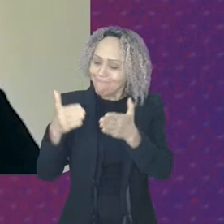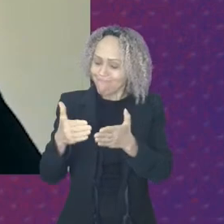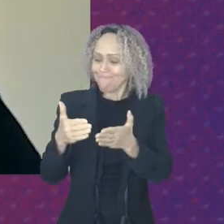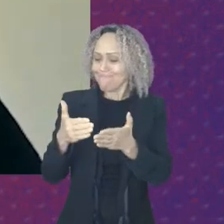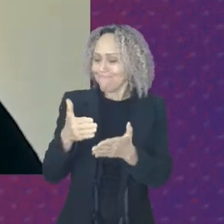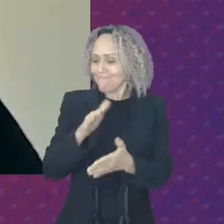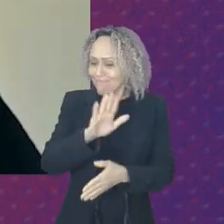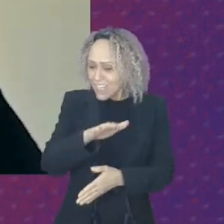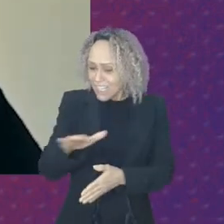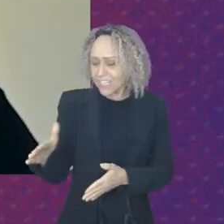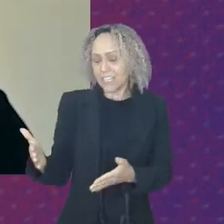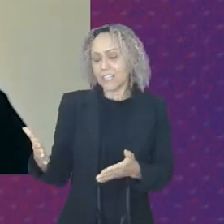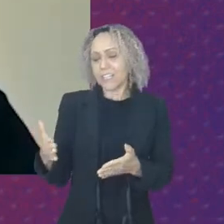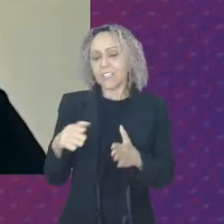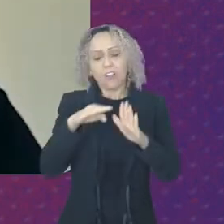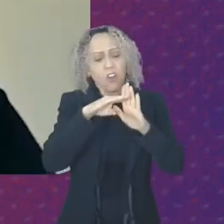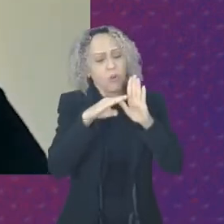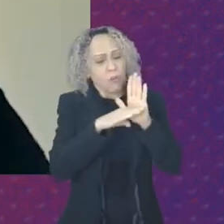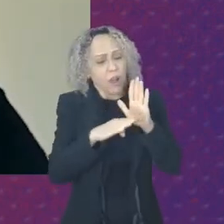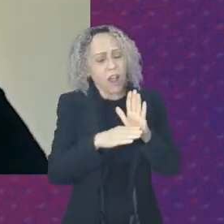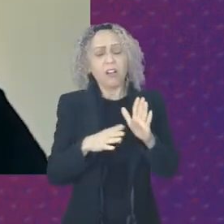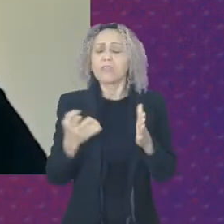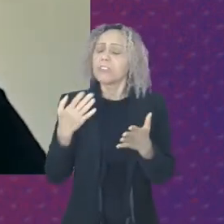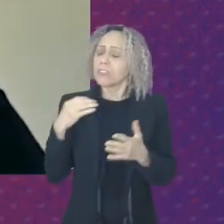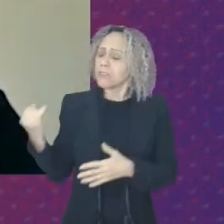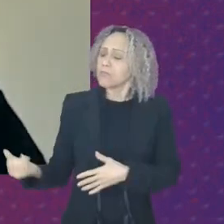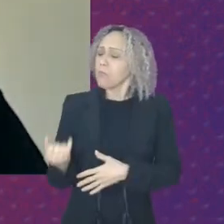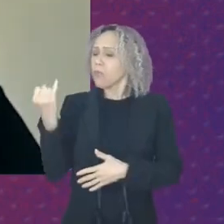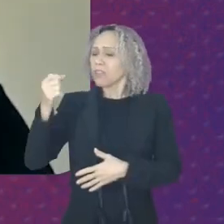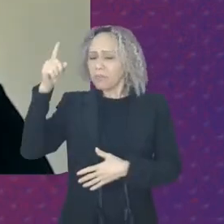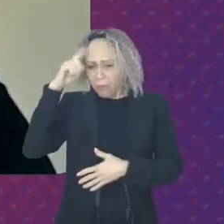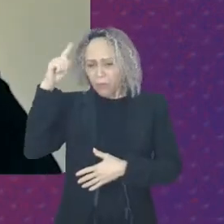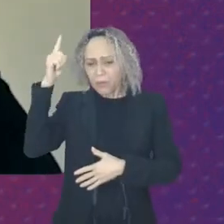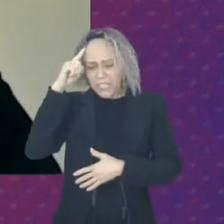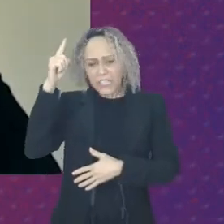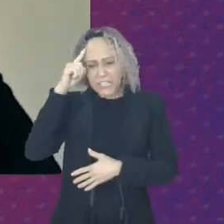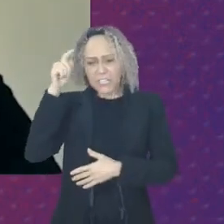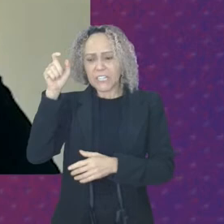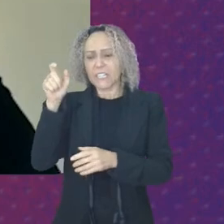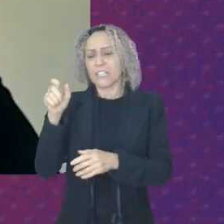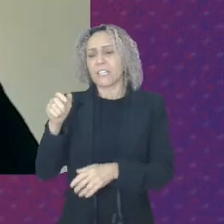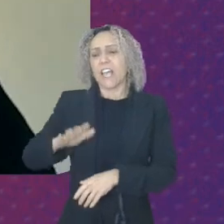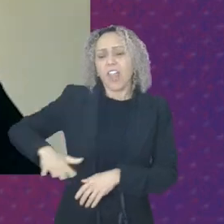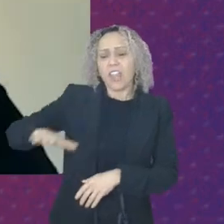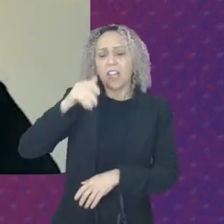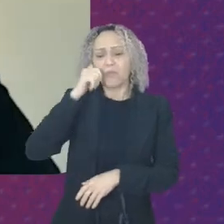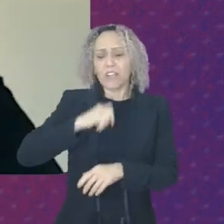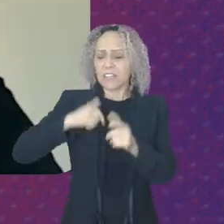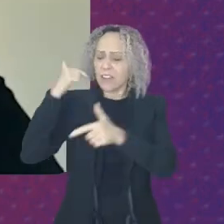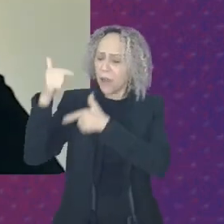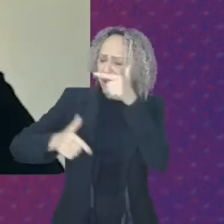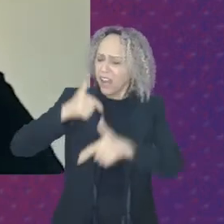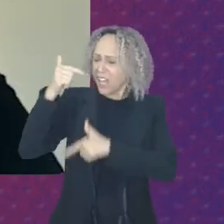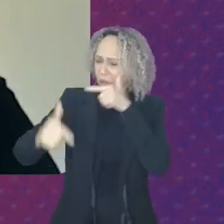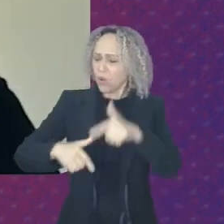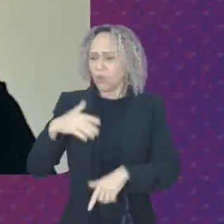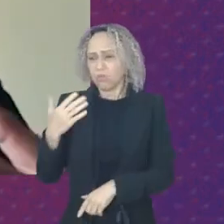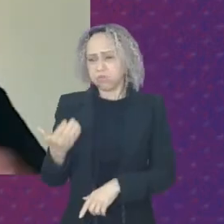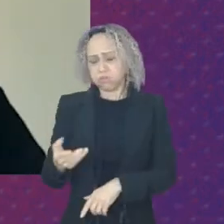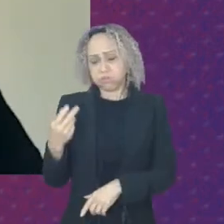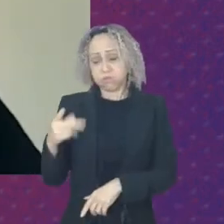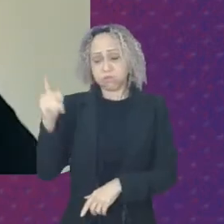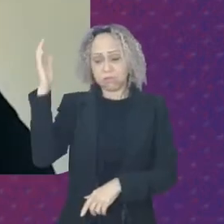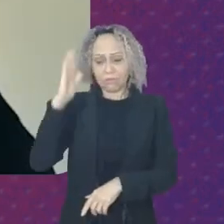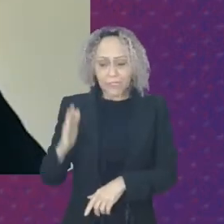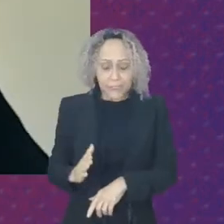dialogando diretamente com o dia a dia das mulheres trabalhadoras de todo o país. Essas pautas surgem de diversas formas. Nós temos que